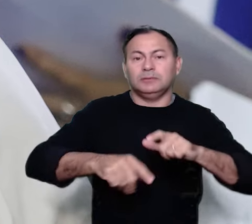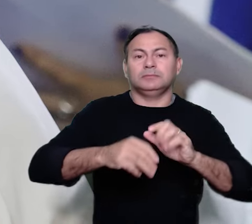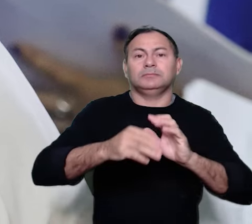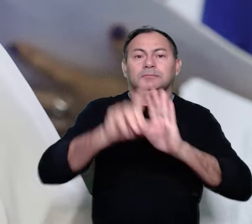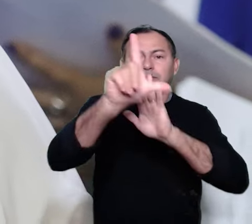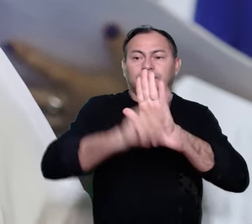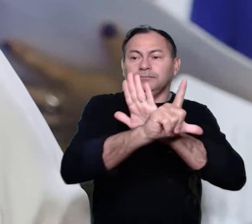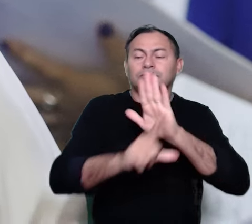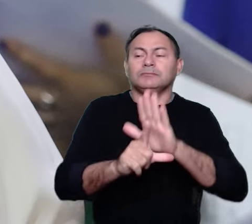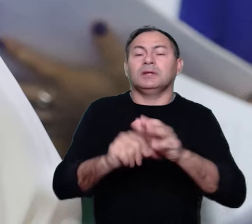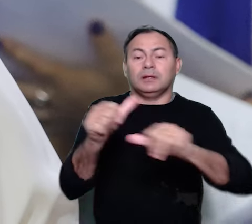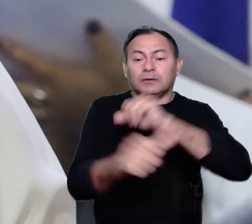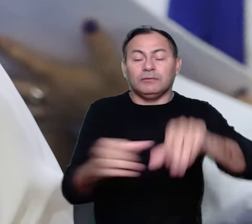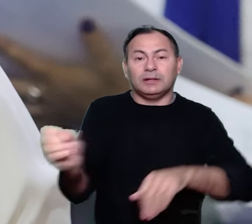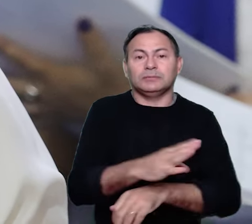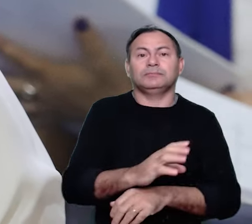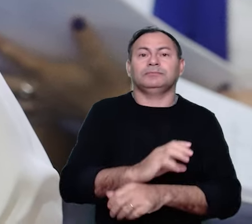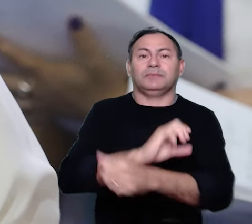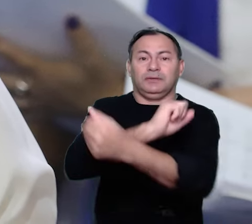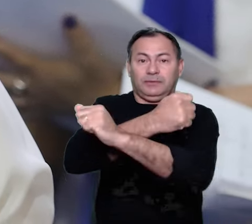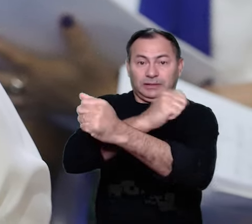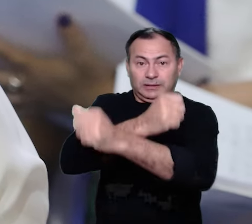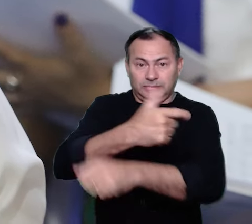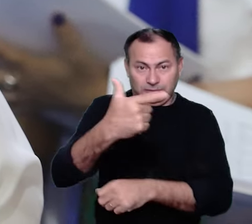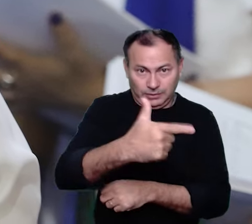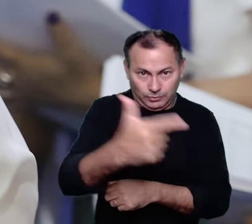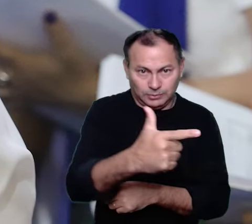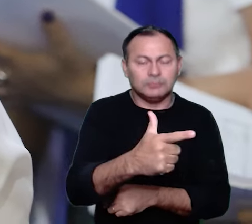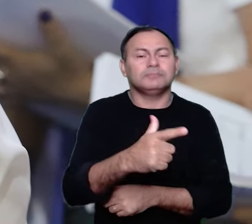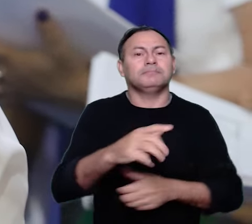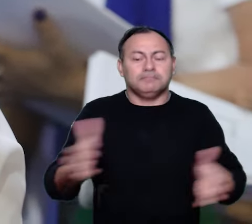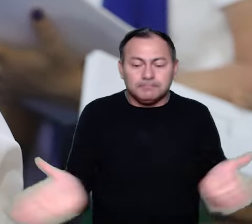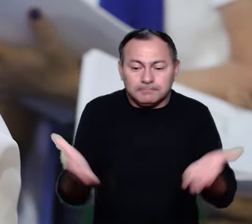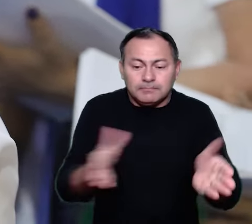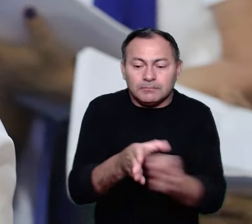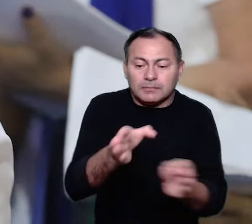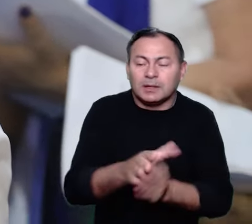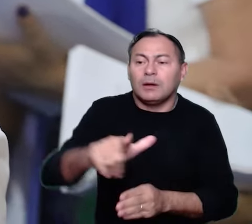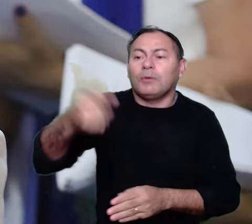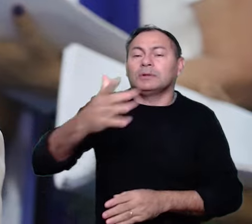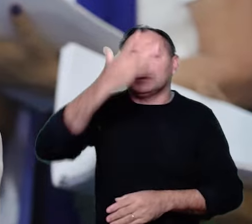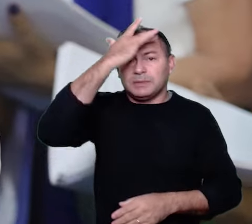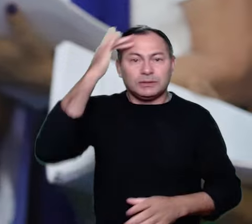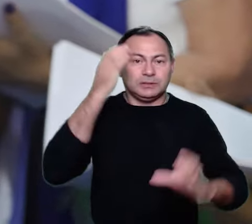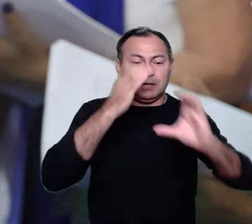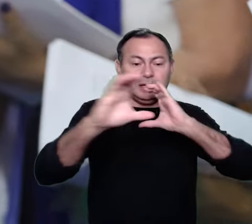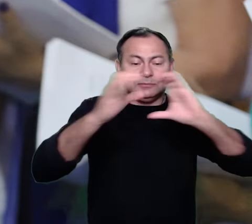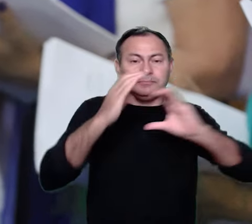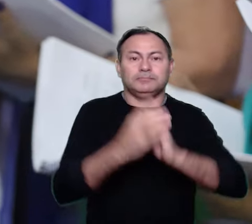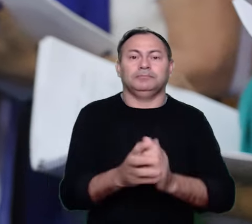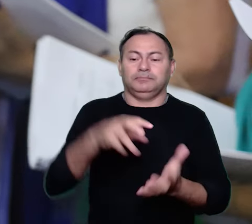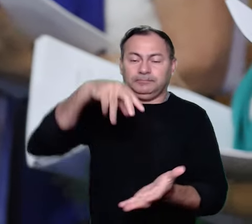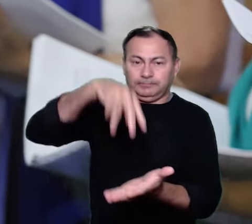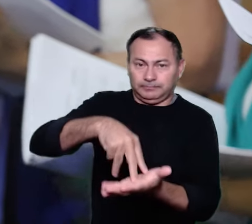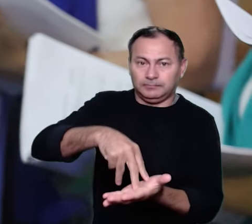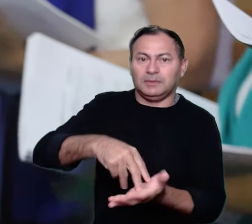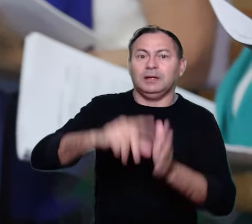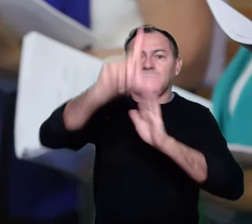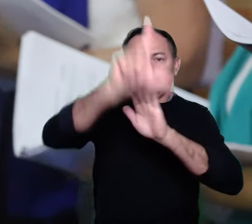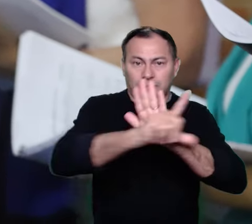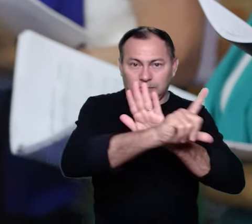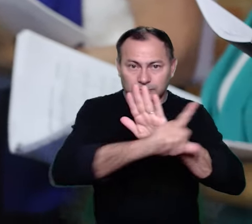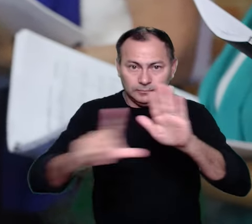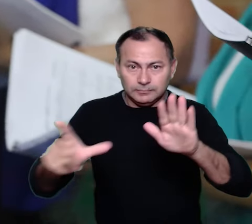renovada pelo Conselho Vaticano II, a fim de promover a formação de outros cantores e